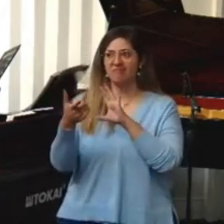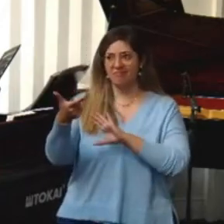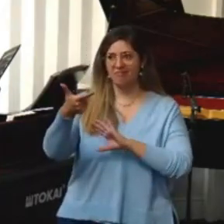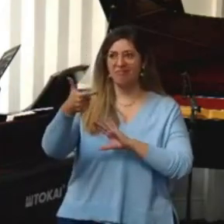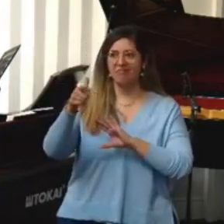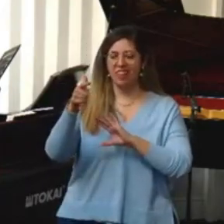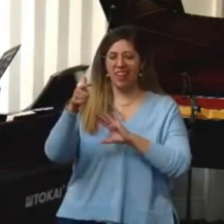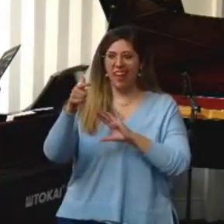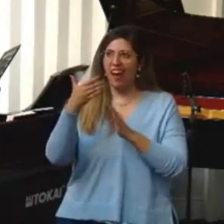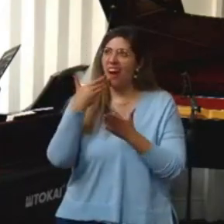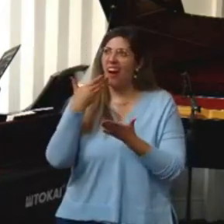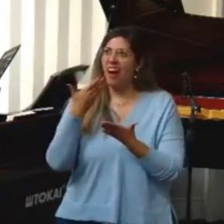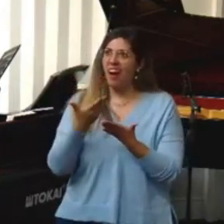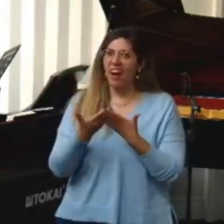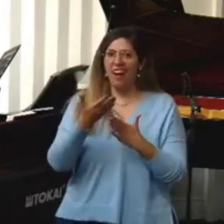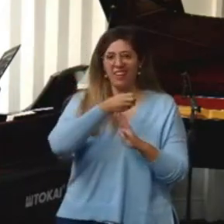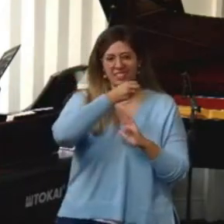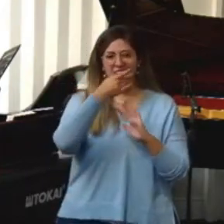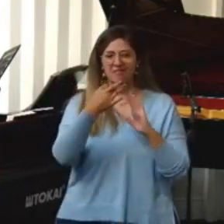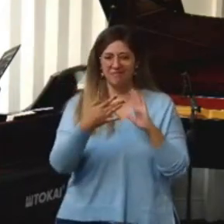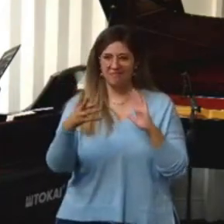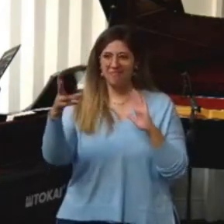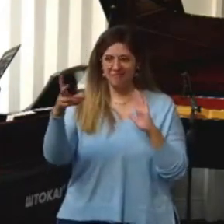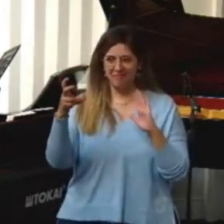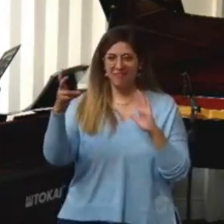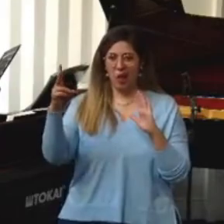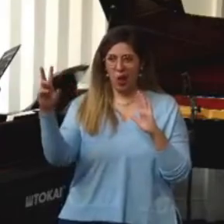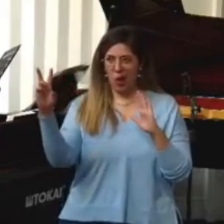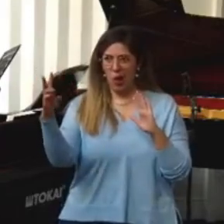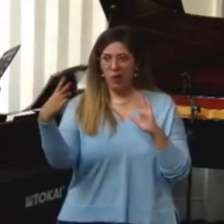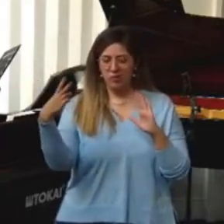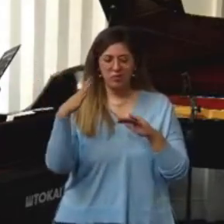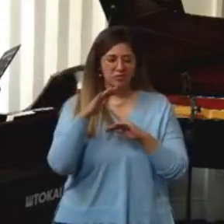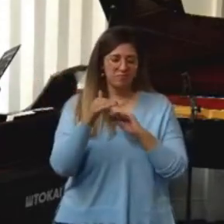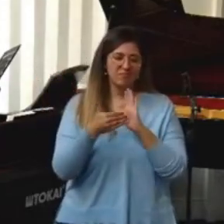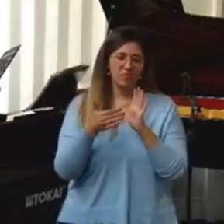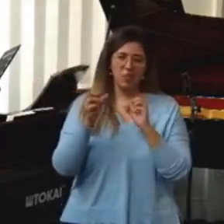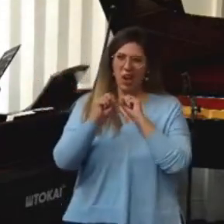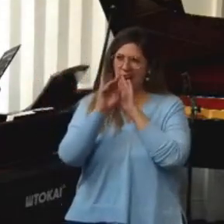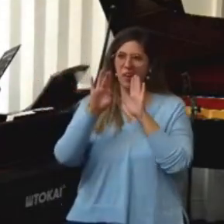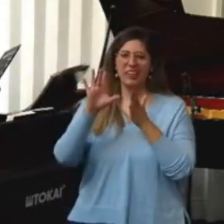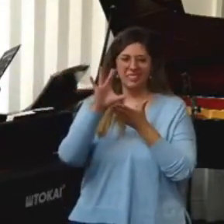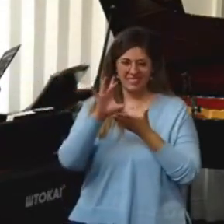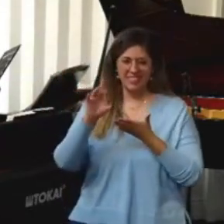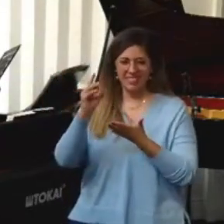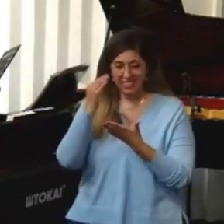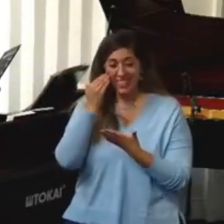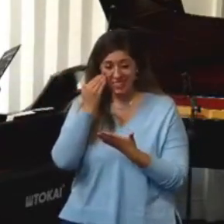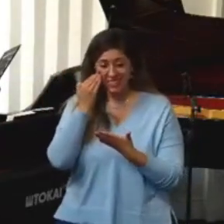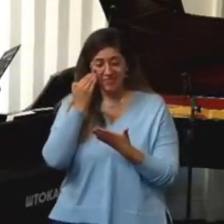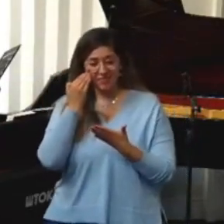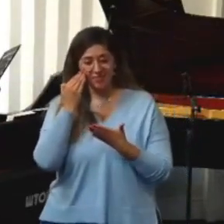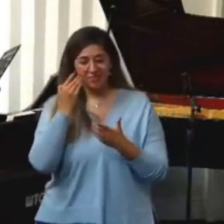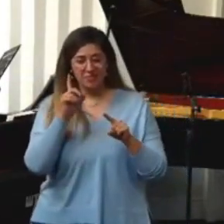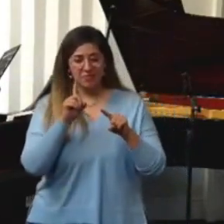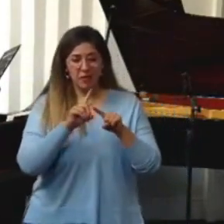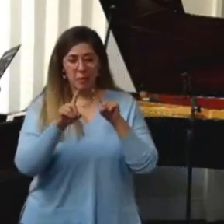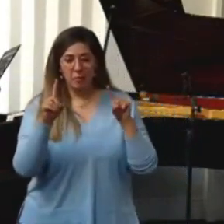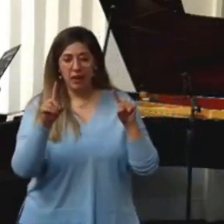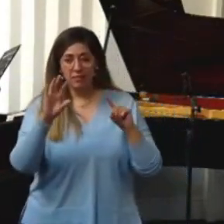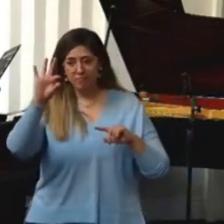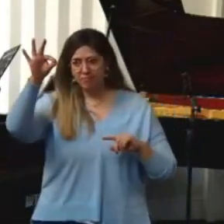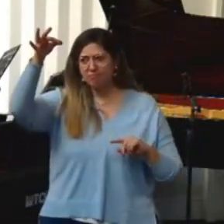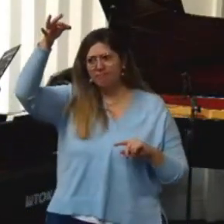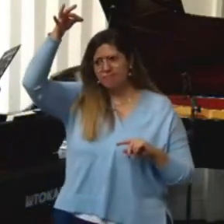Nós também somos pecadores, não somos melhores do que Sansão, mas pelo Espírito Santo de